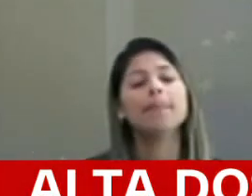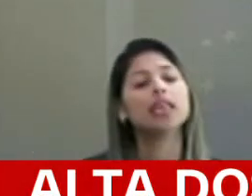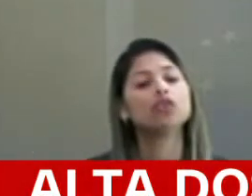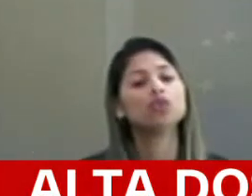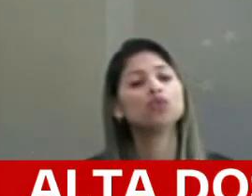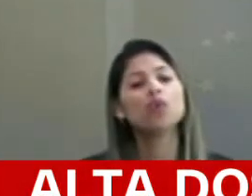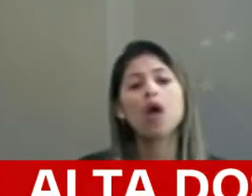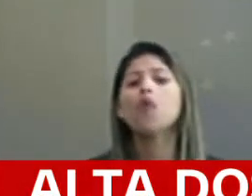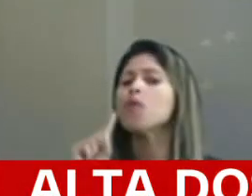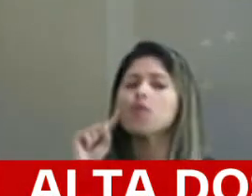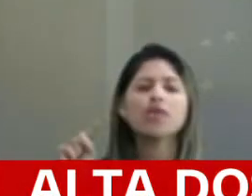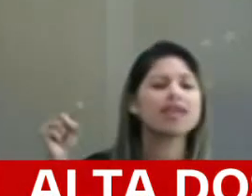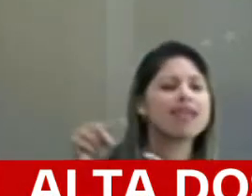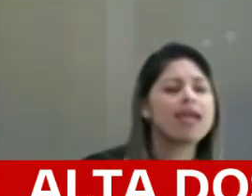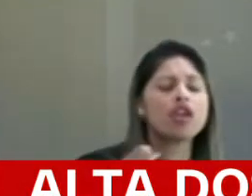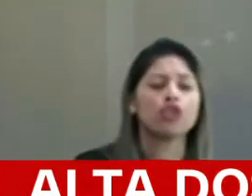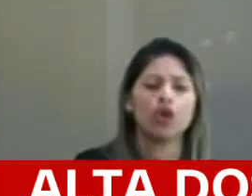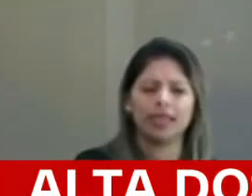extraordinário número